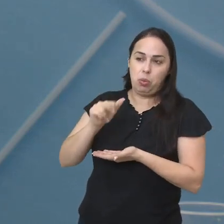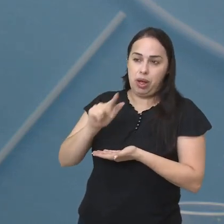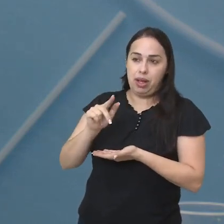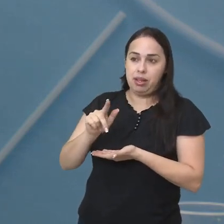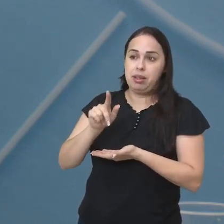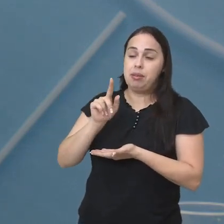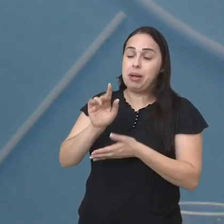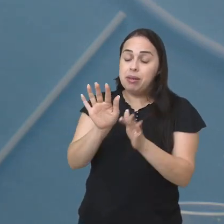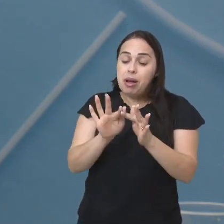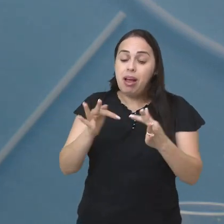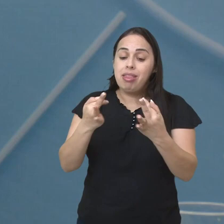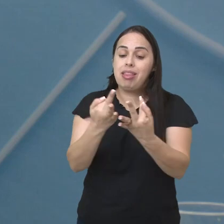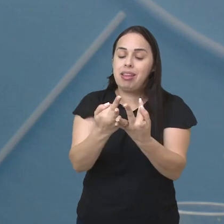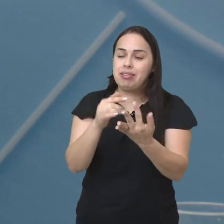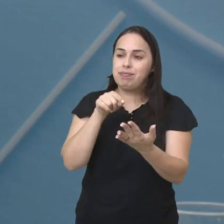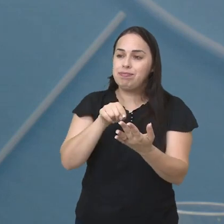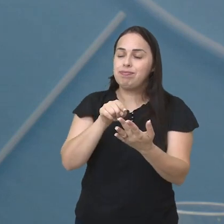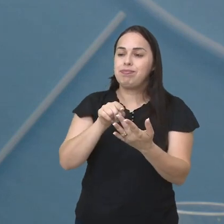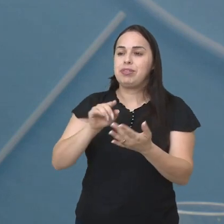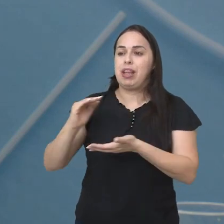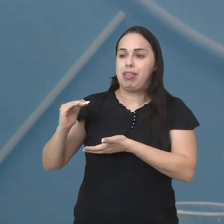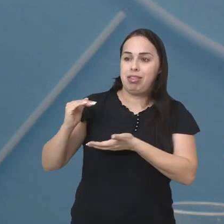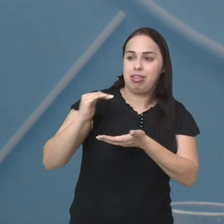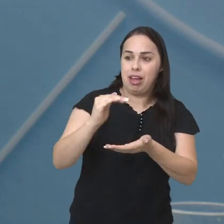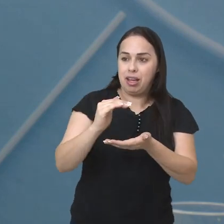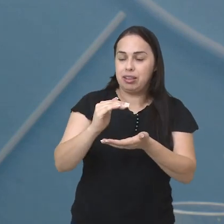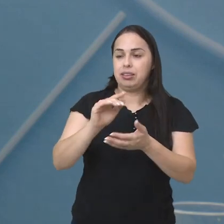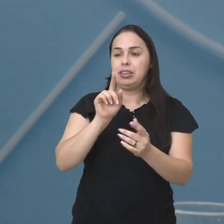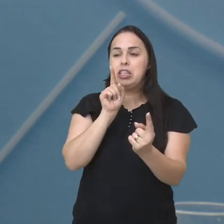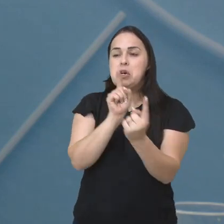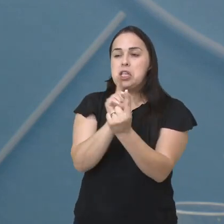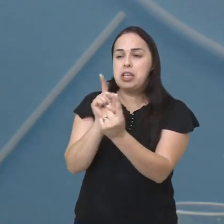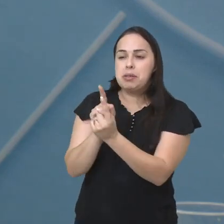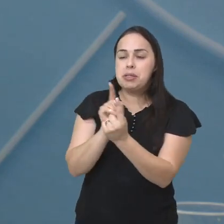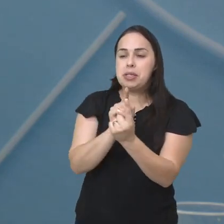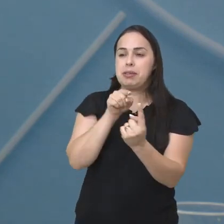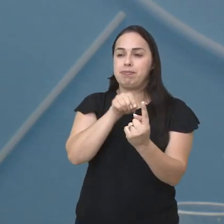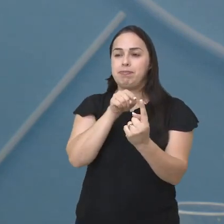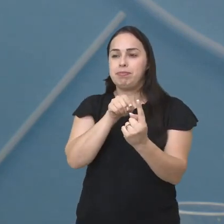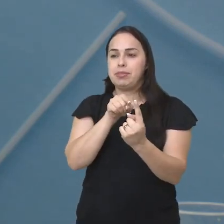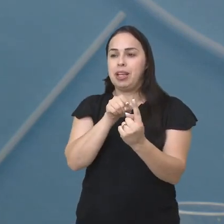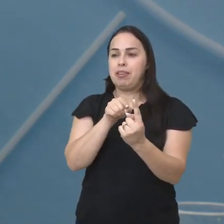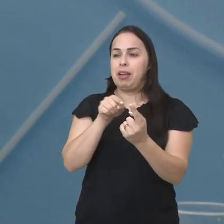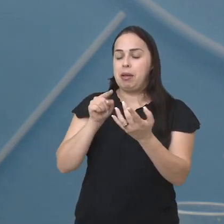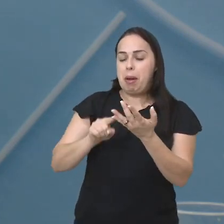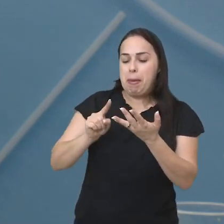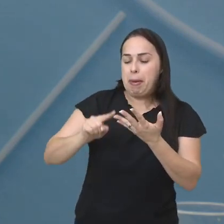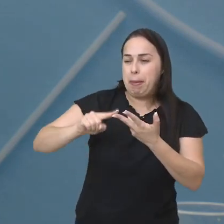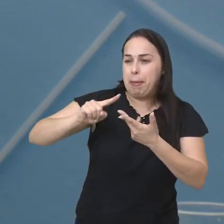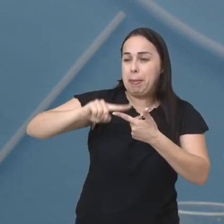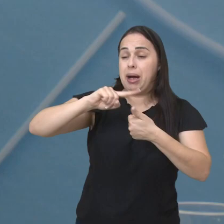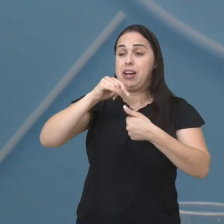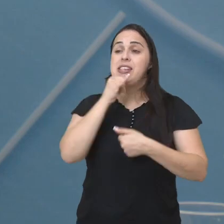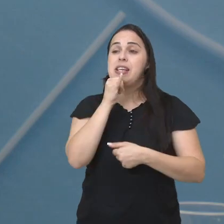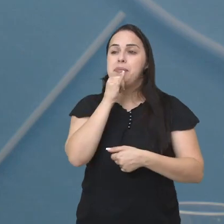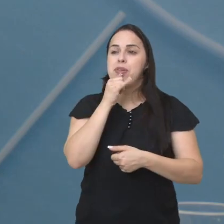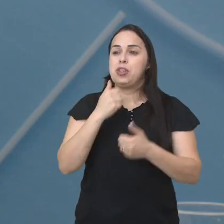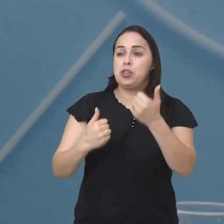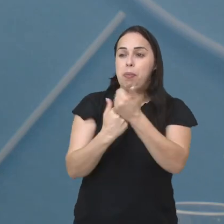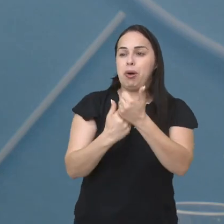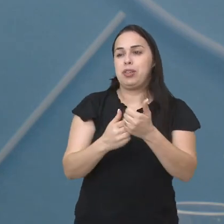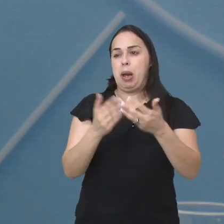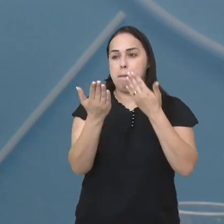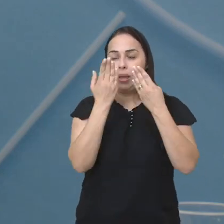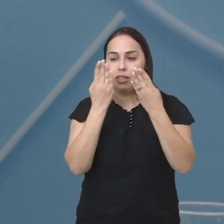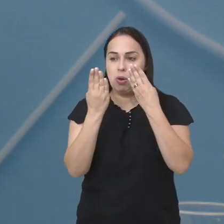vai atender aquela família, a partir do momento que você está atendendo aquela família ela vai precisar de um suporte psicológico, ela vai precisar